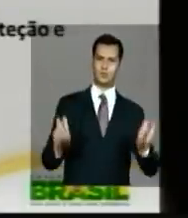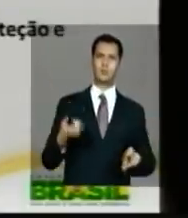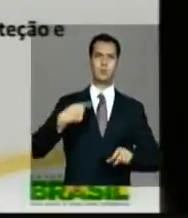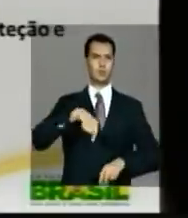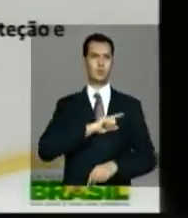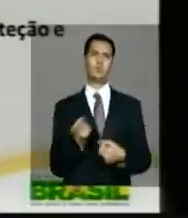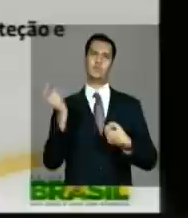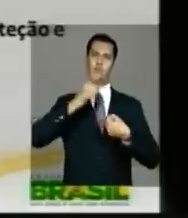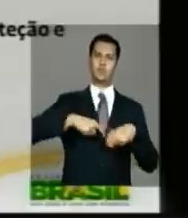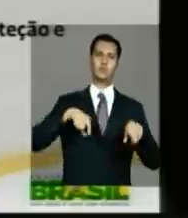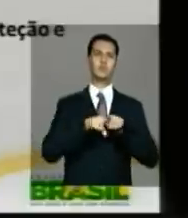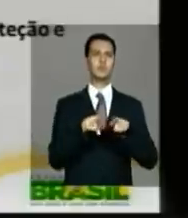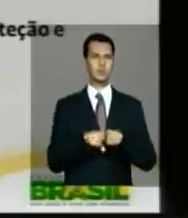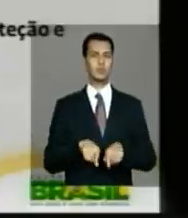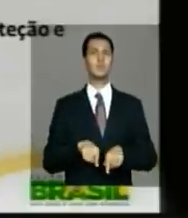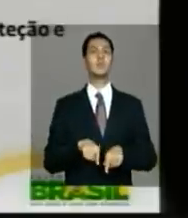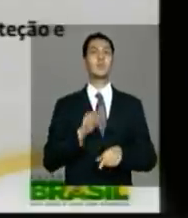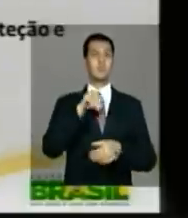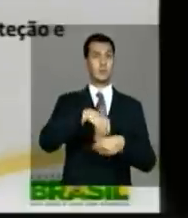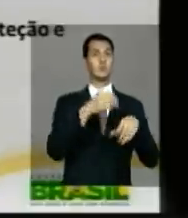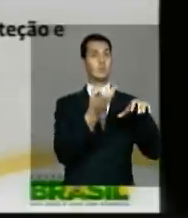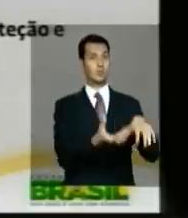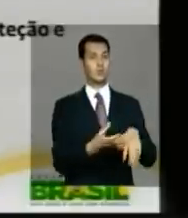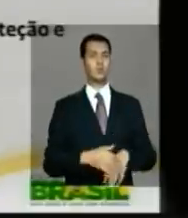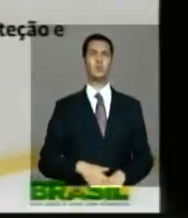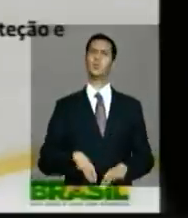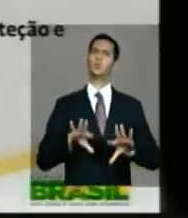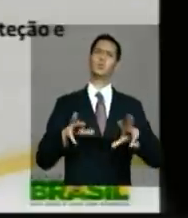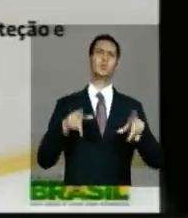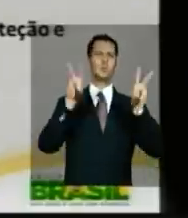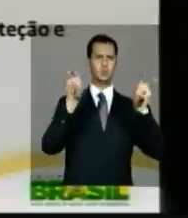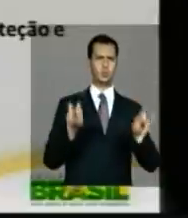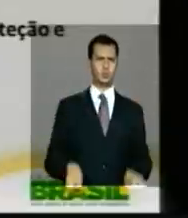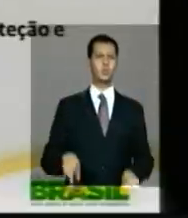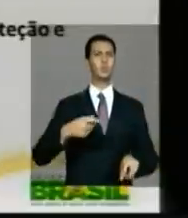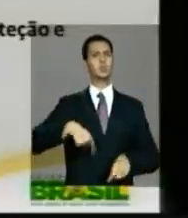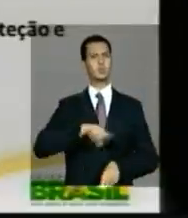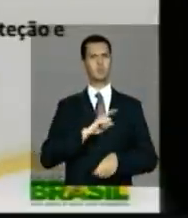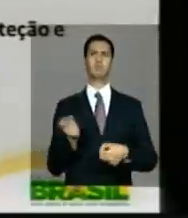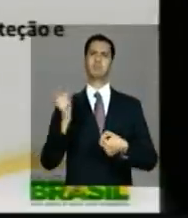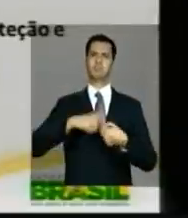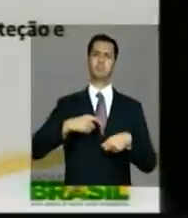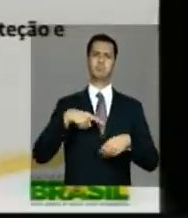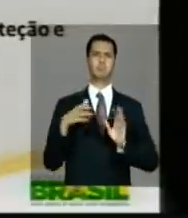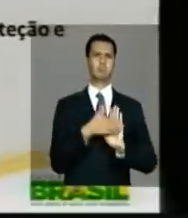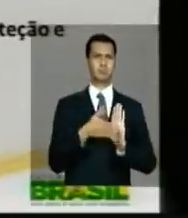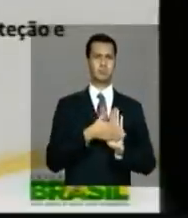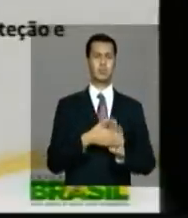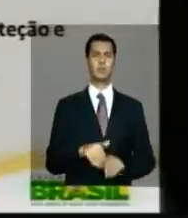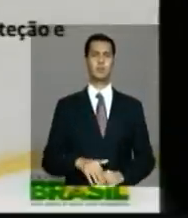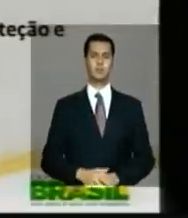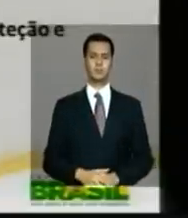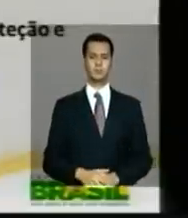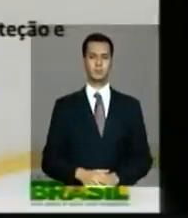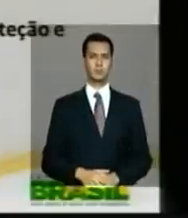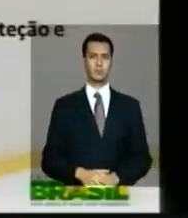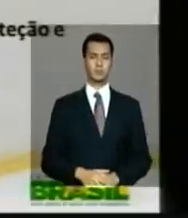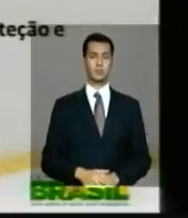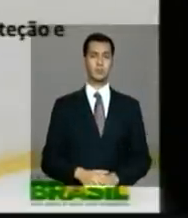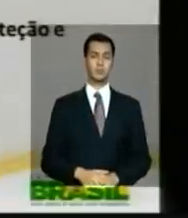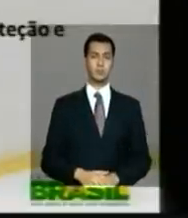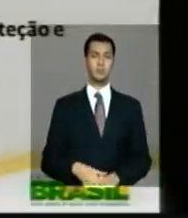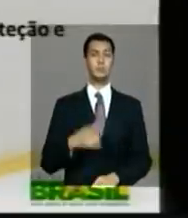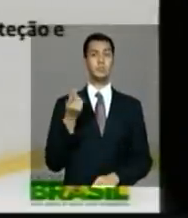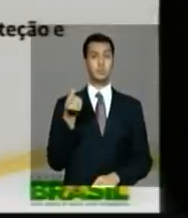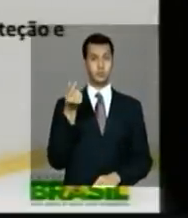no Congresso Nacional todos os princípios estão restaurados na proposta do governo crédito somente só vai ter